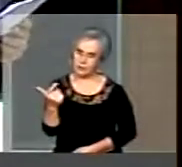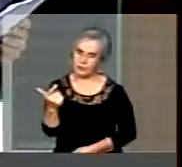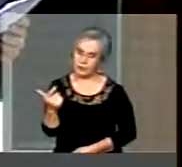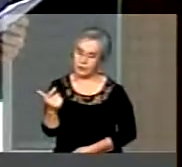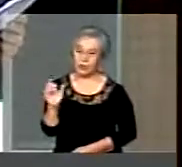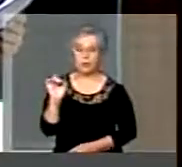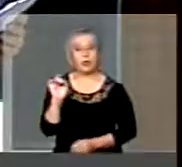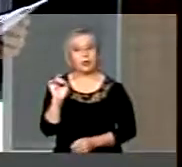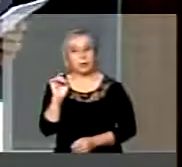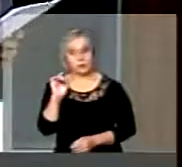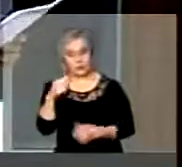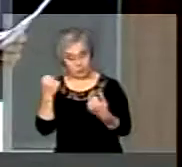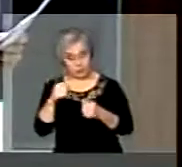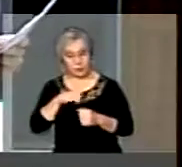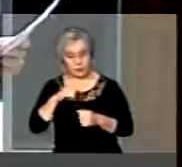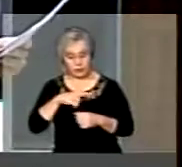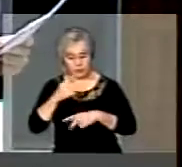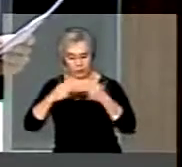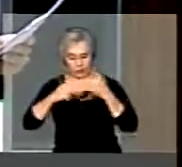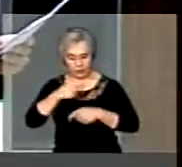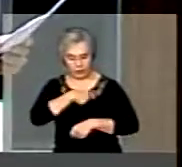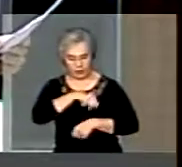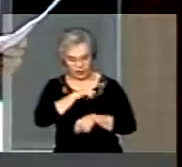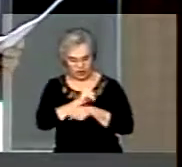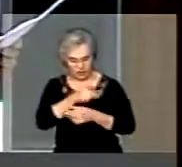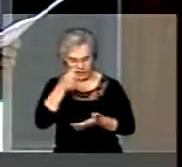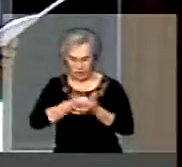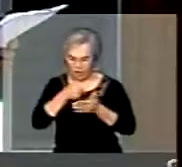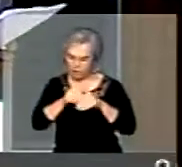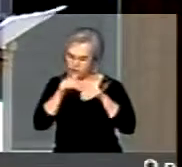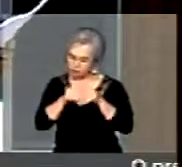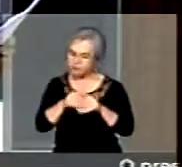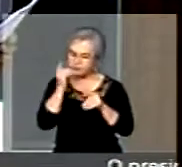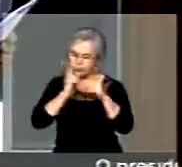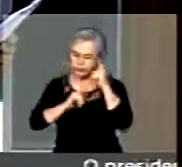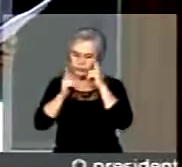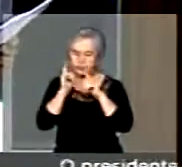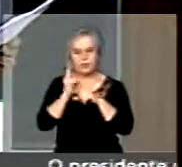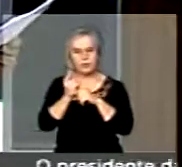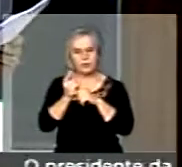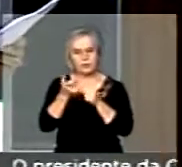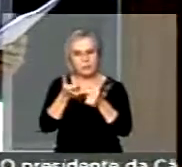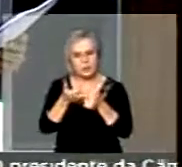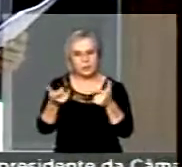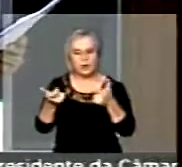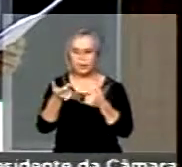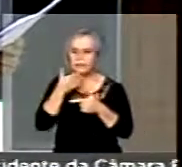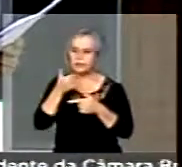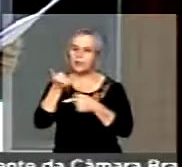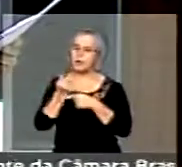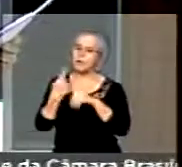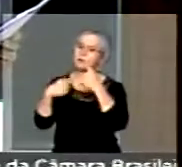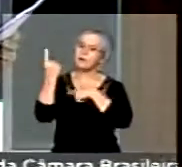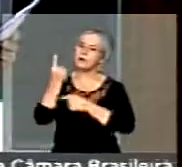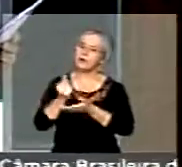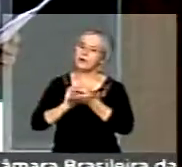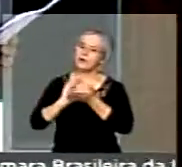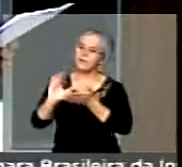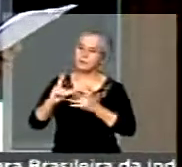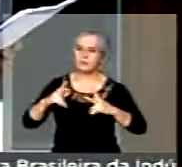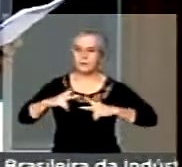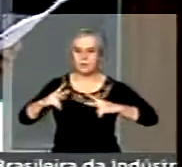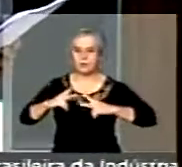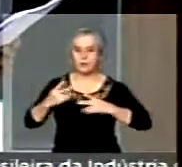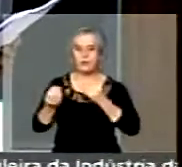fiscal austera, senhoras e senhores, criaremos um ambiente favorável aos investimentos do setor privado,